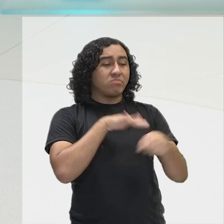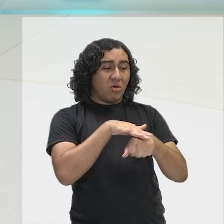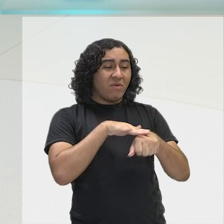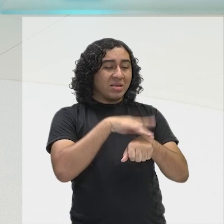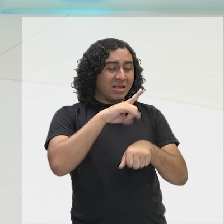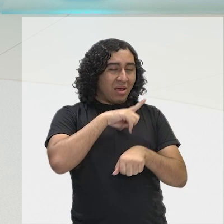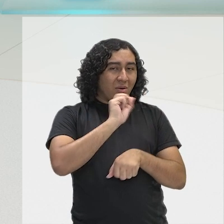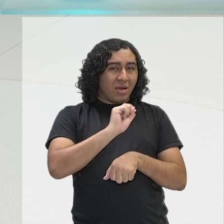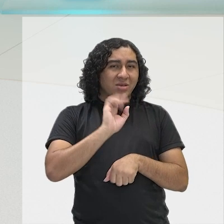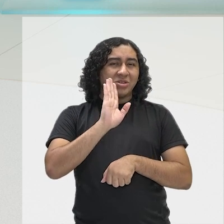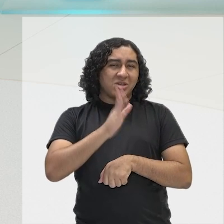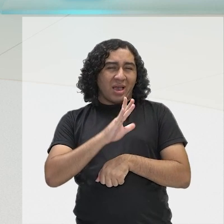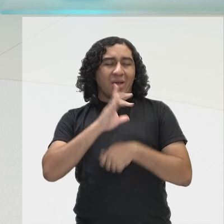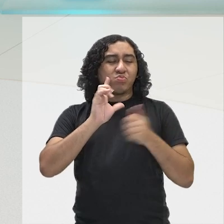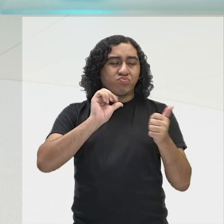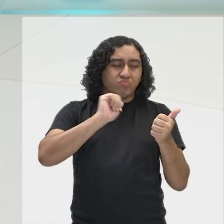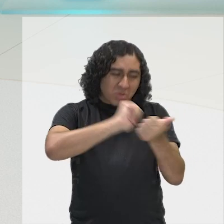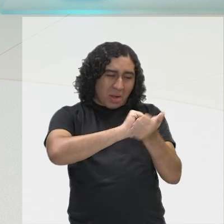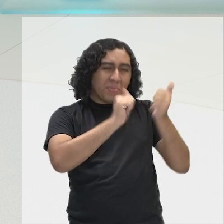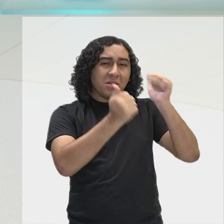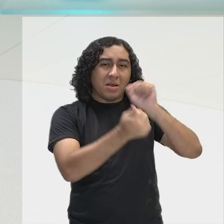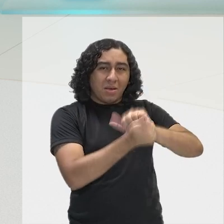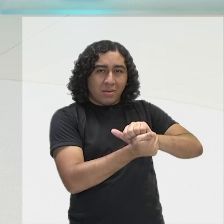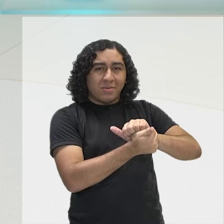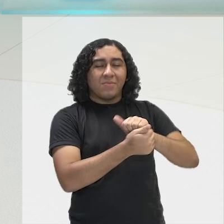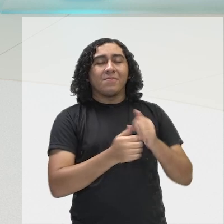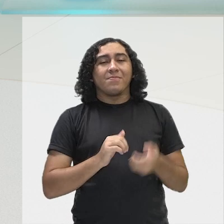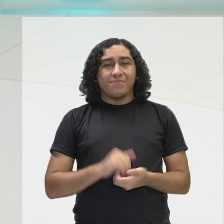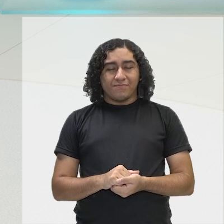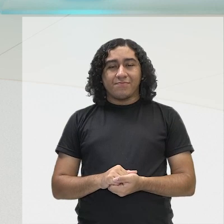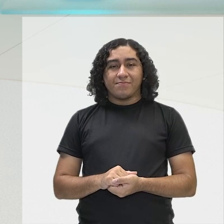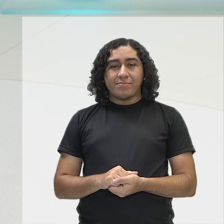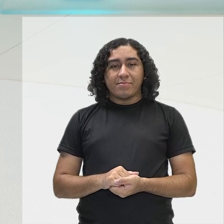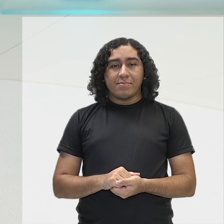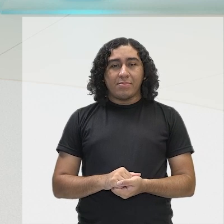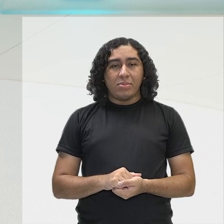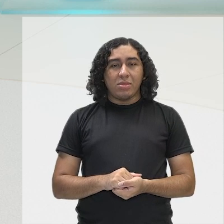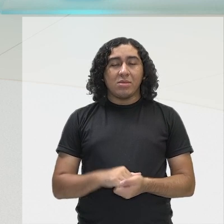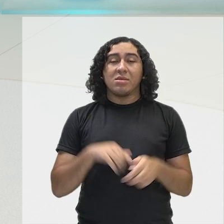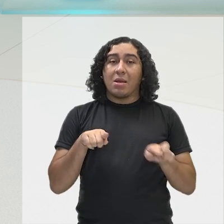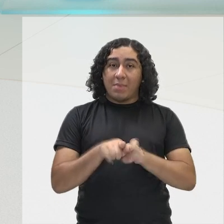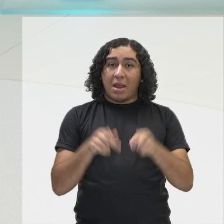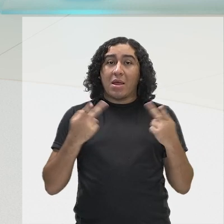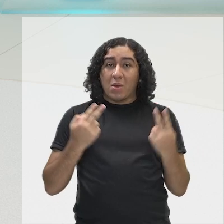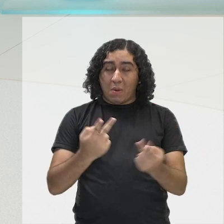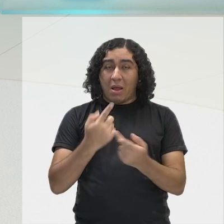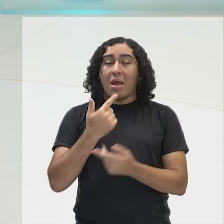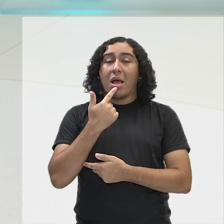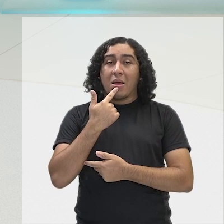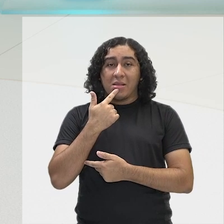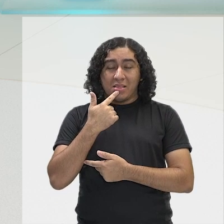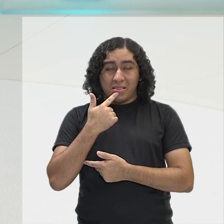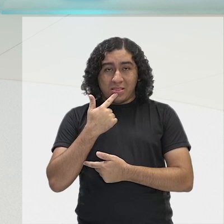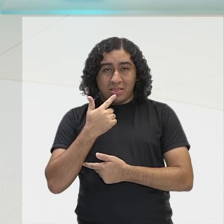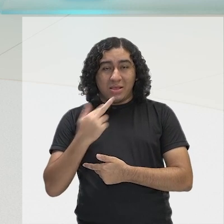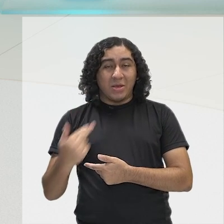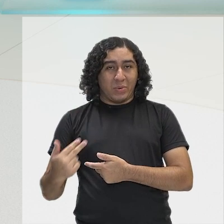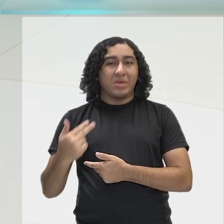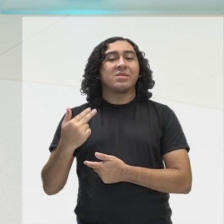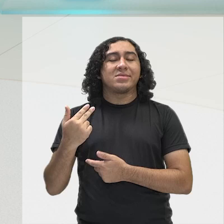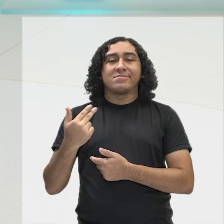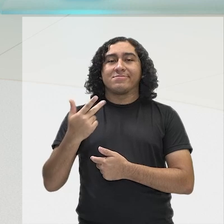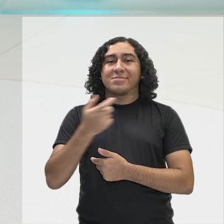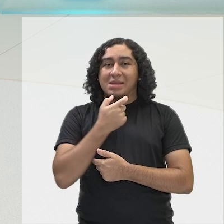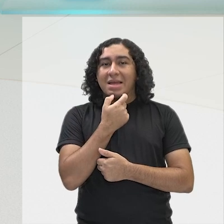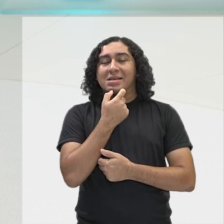Já dando uma portuguesada nelas. Assim também existe na língua inglesa, que foram